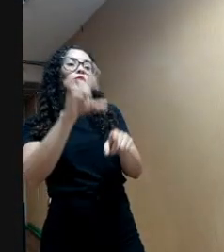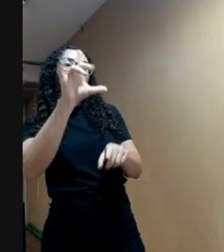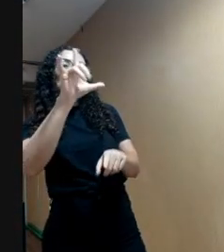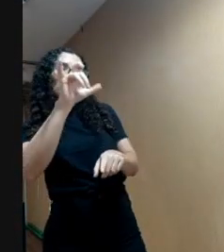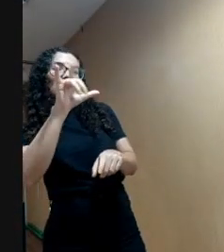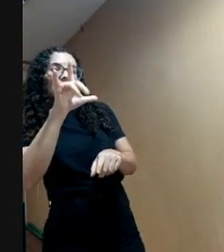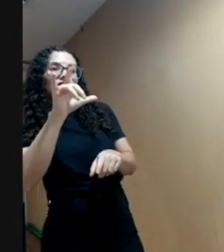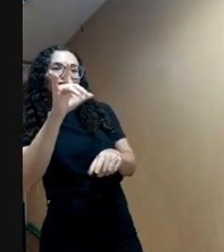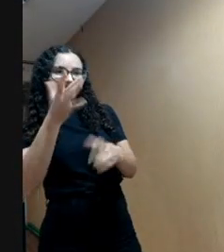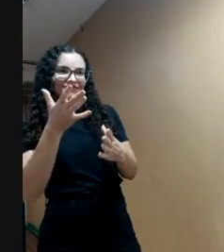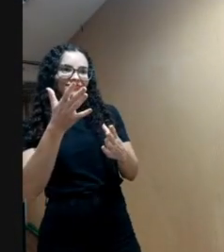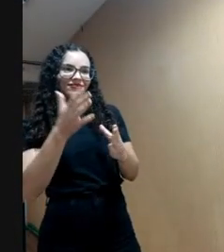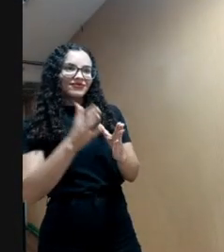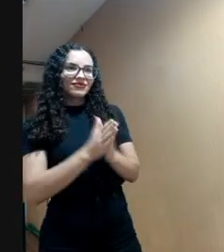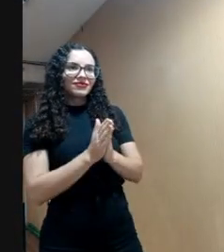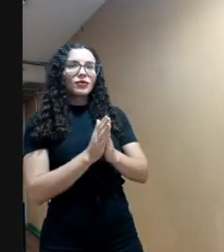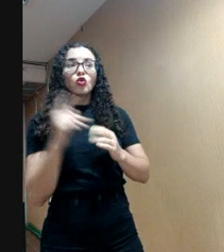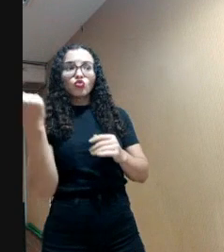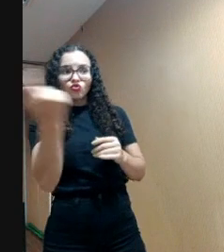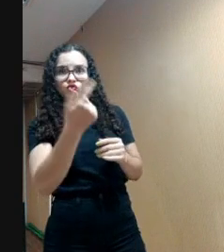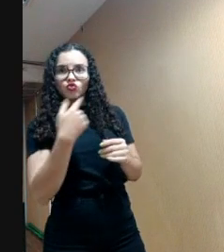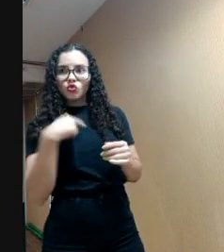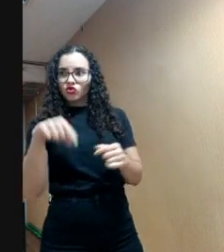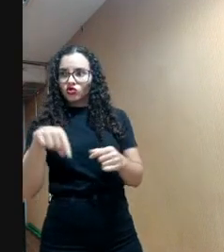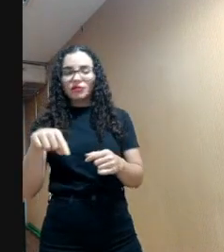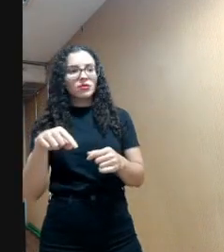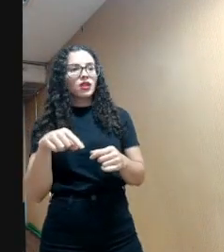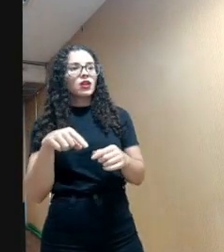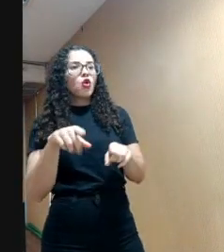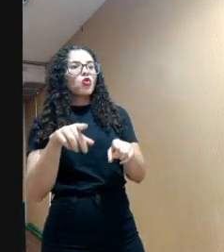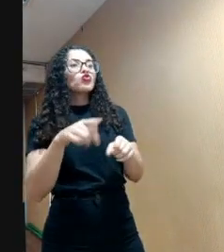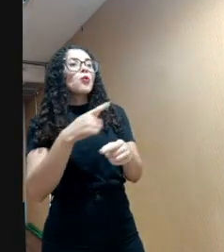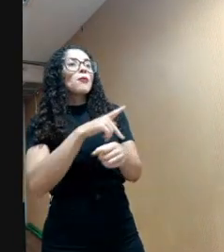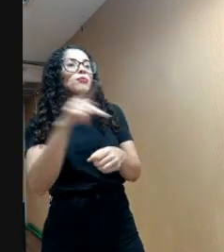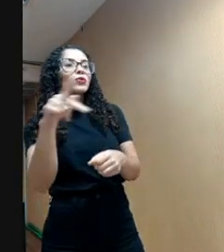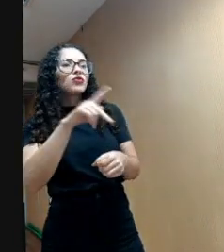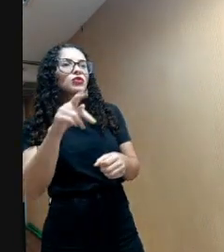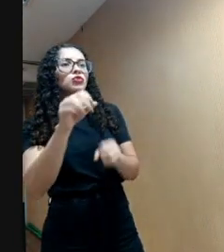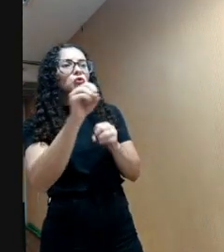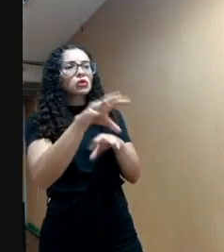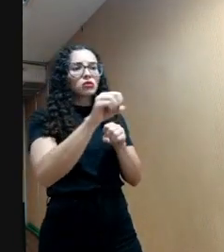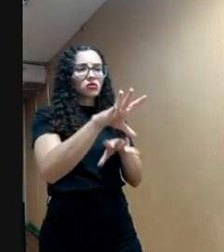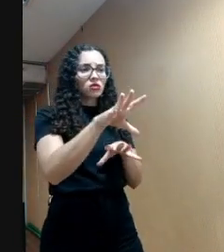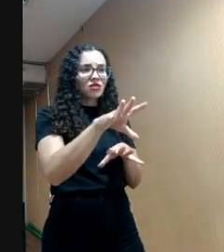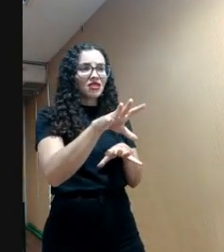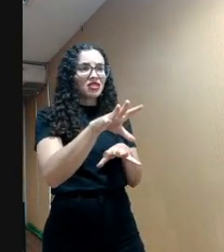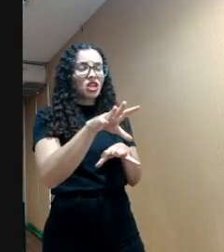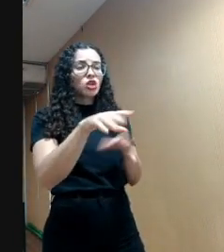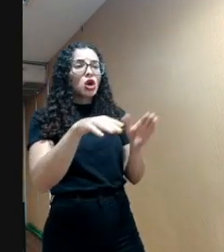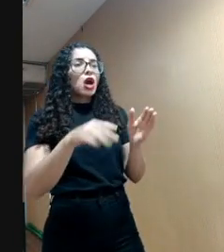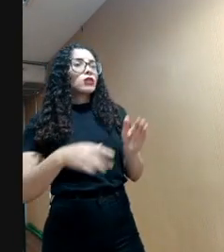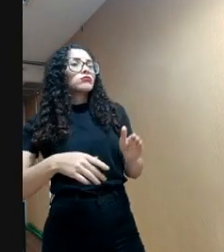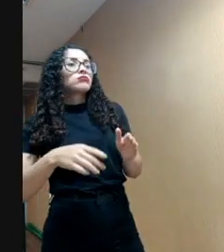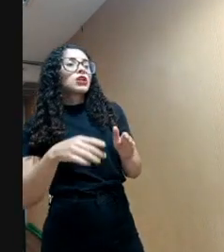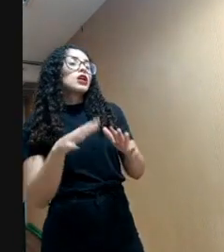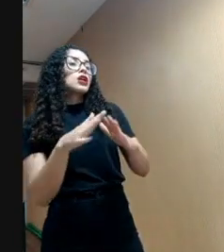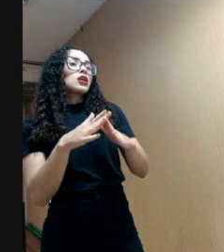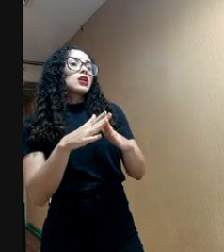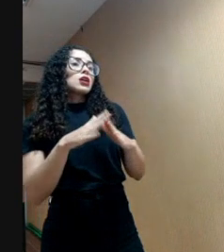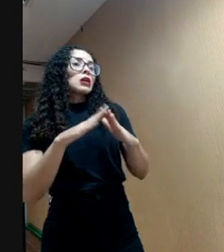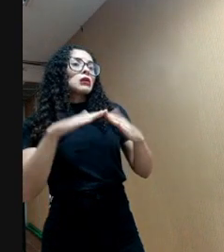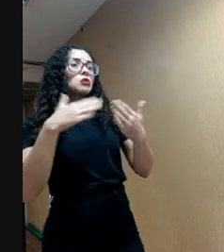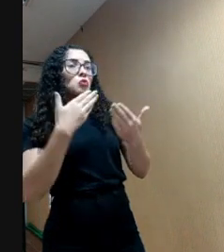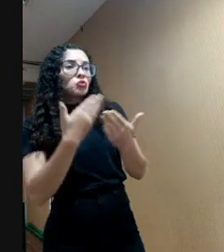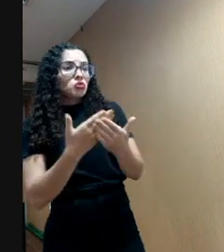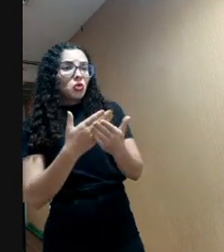hoje atuam aqui na região, em escolas públicas, escolas particulares, mas também temos profissionais que